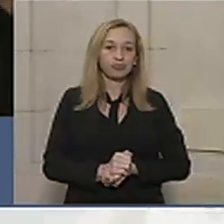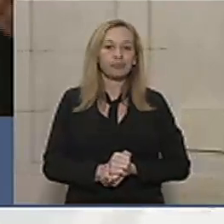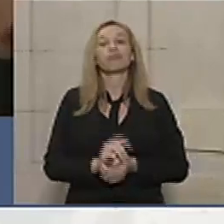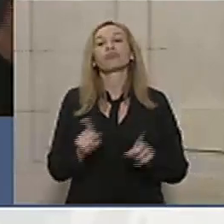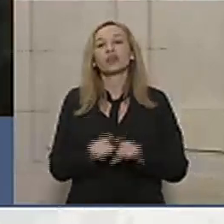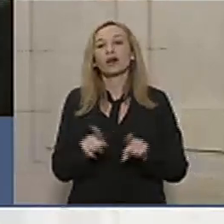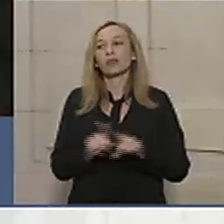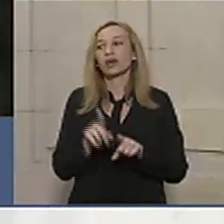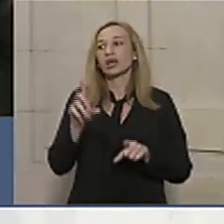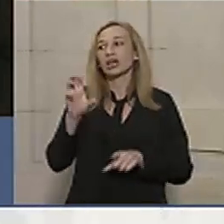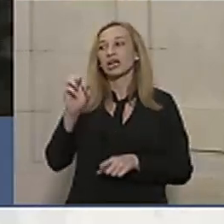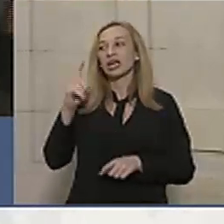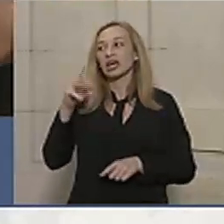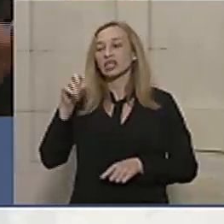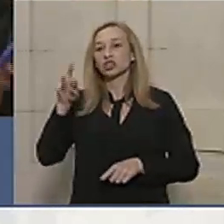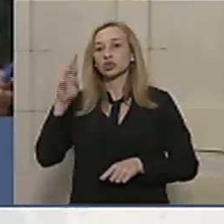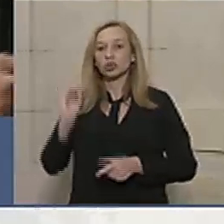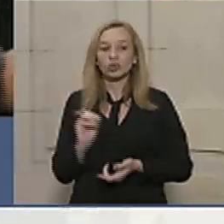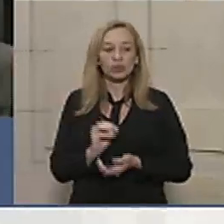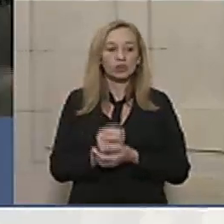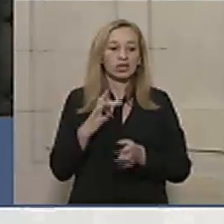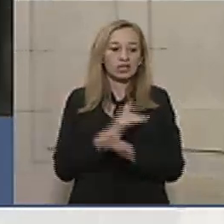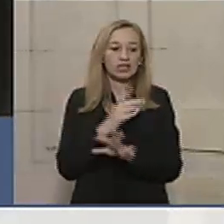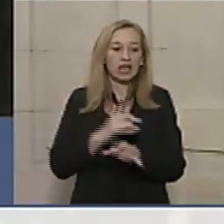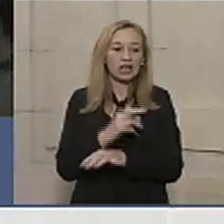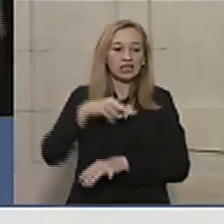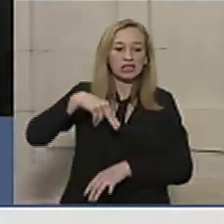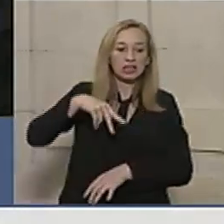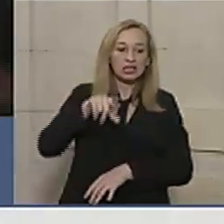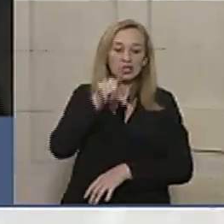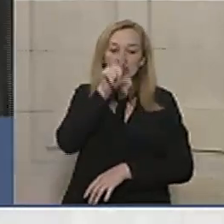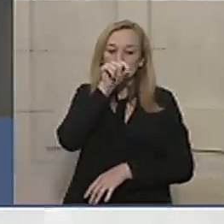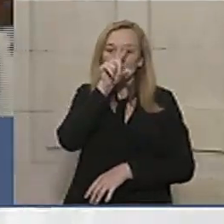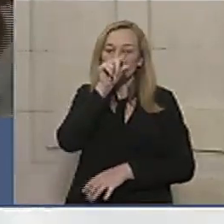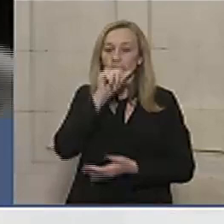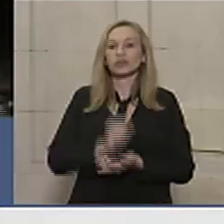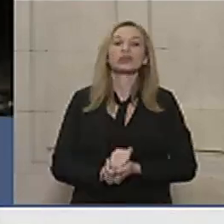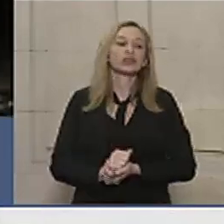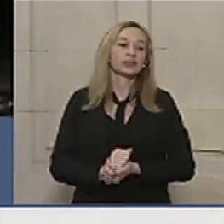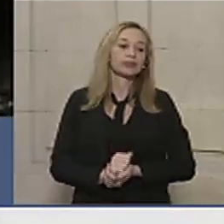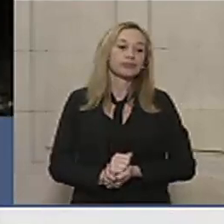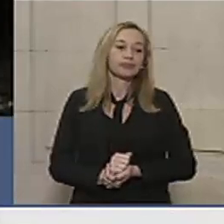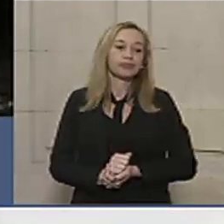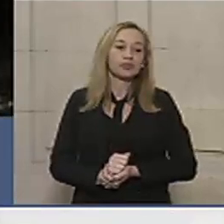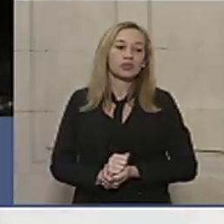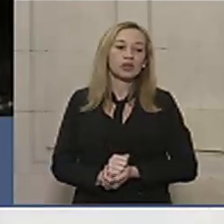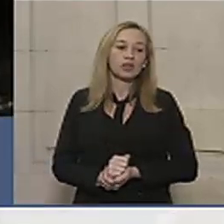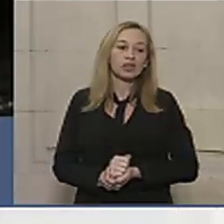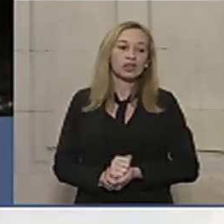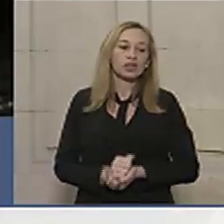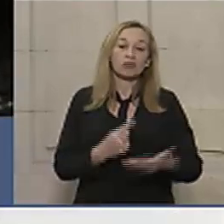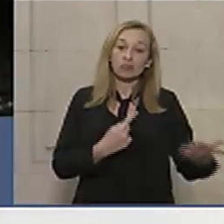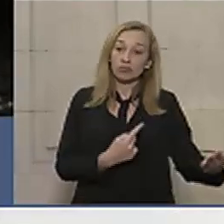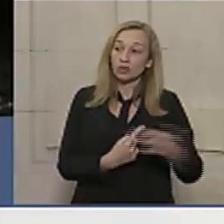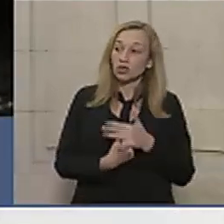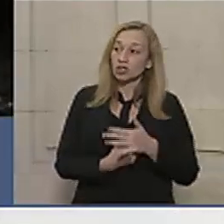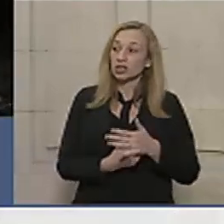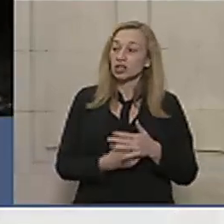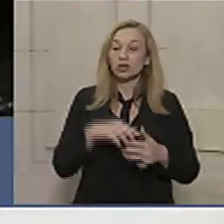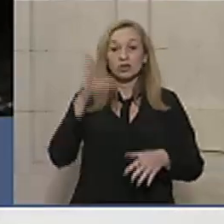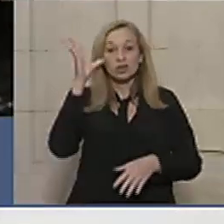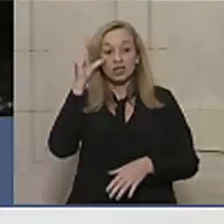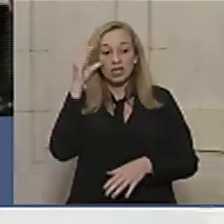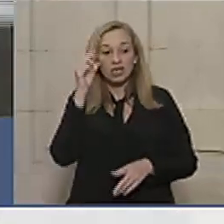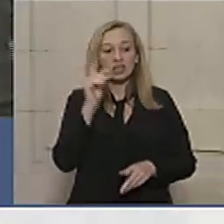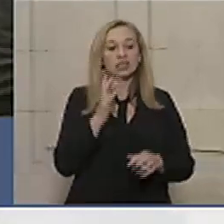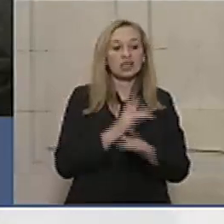Leandro Hungria, da cidade de Nilópolis. Tem feito uma ação muito combativa na cidade, defendido os interesses da cidade, está sempre